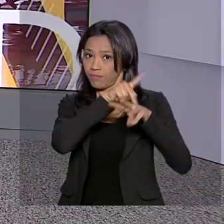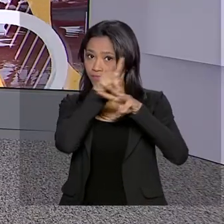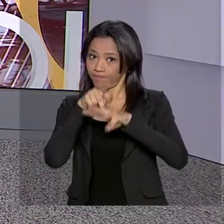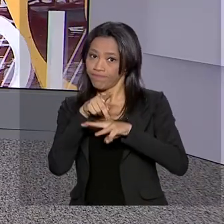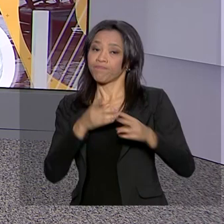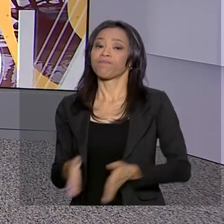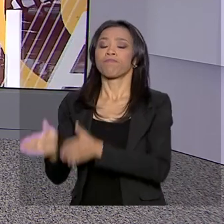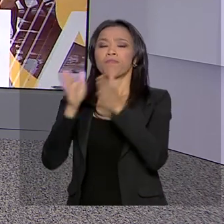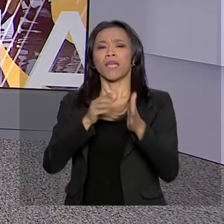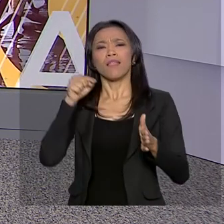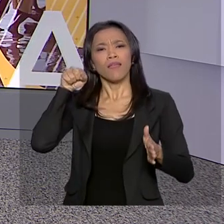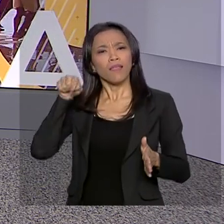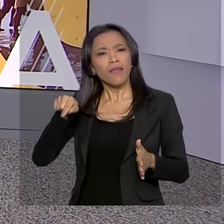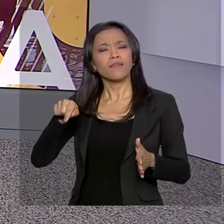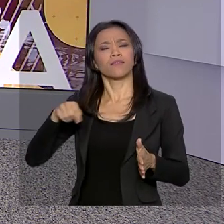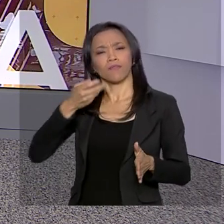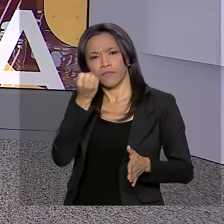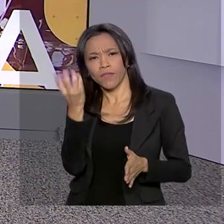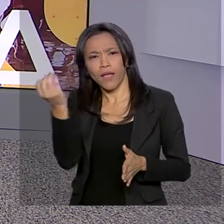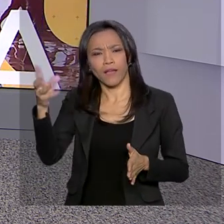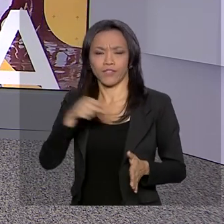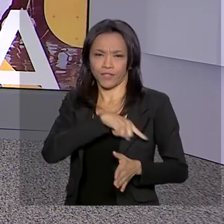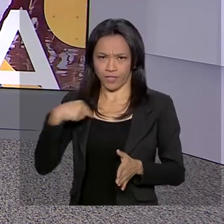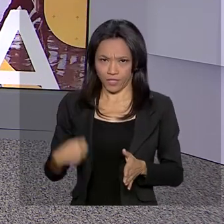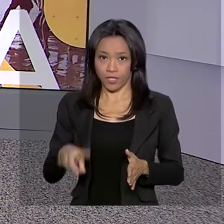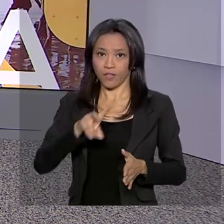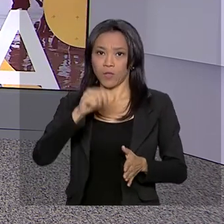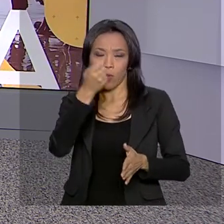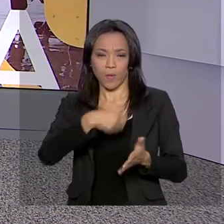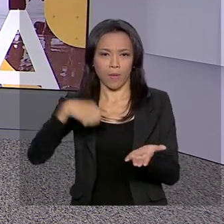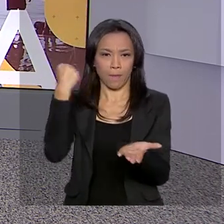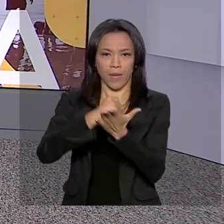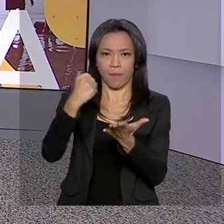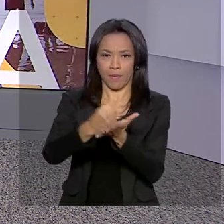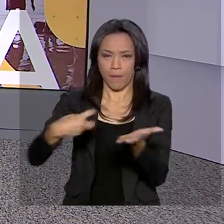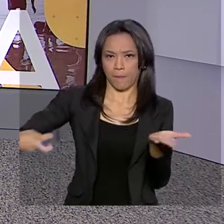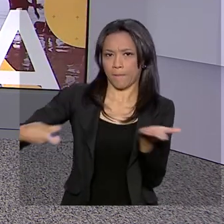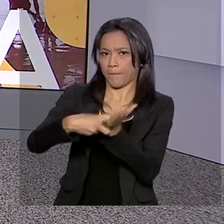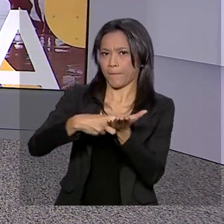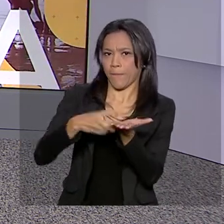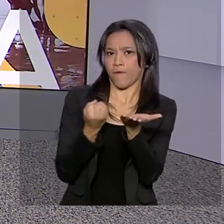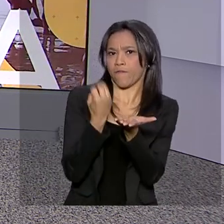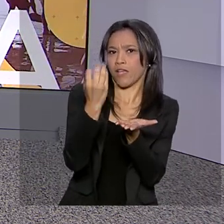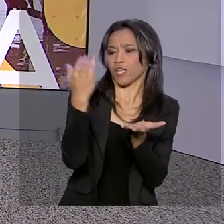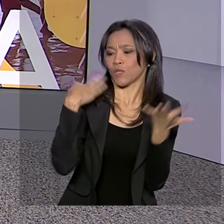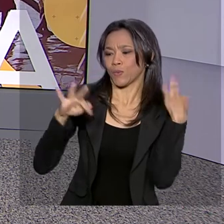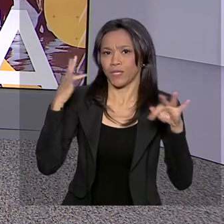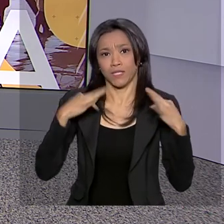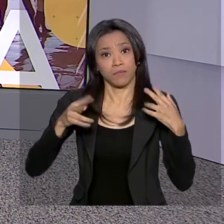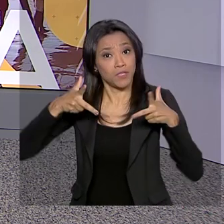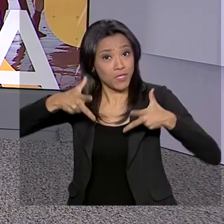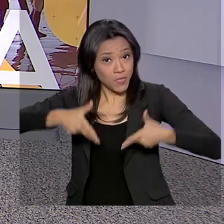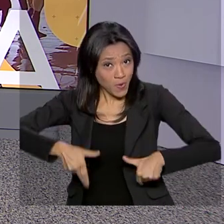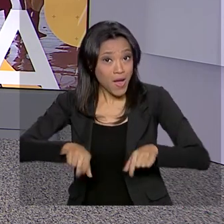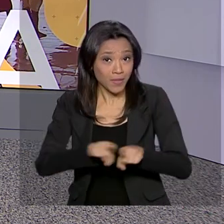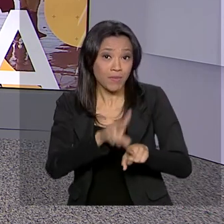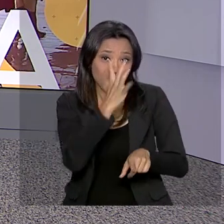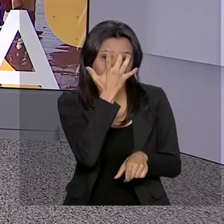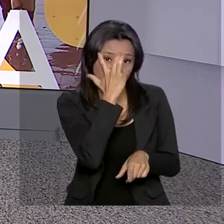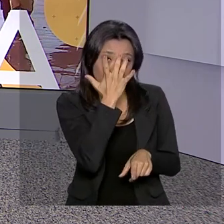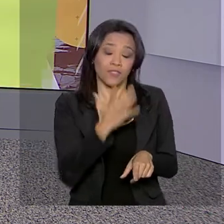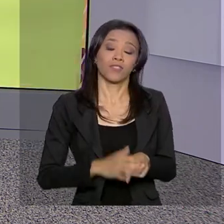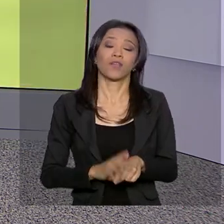presidente Jair Bolsonaro anunciou que vai isentar de visto os turistas chineses e pretende fazer o mesmo com os indianos.